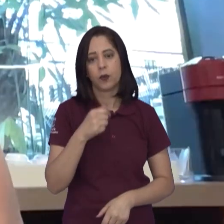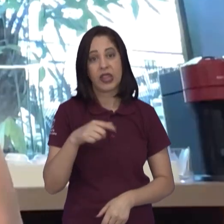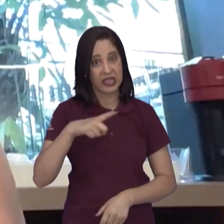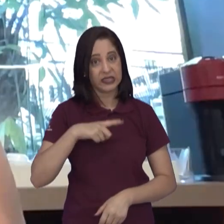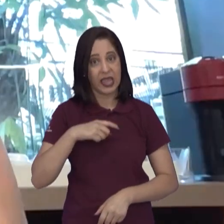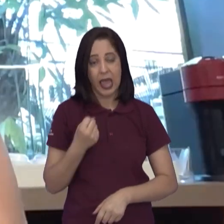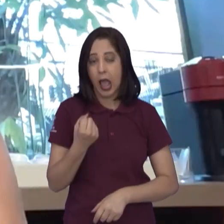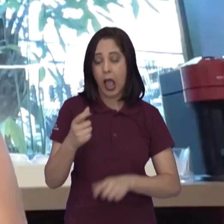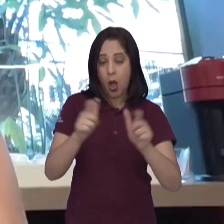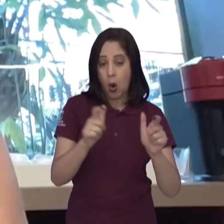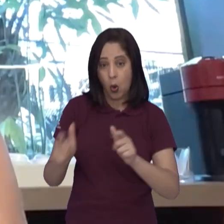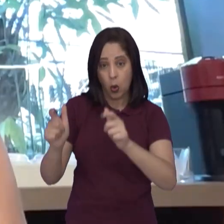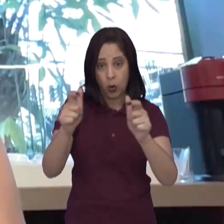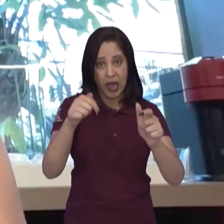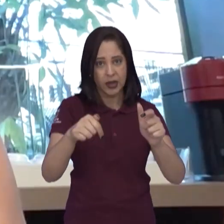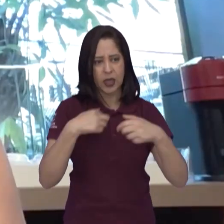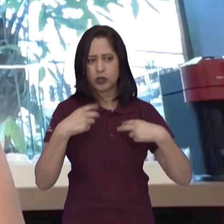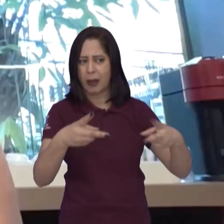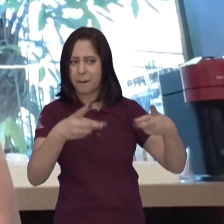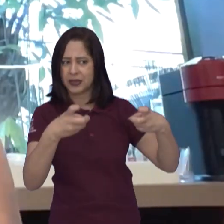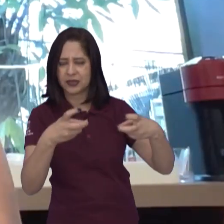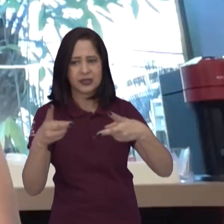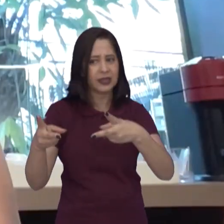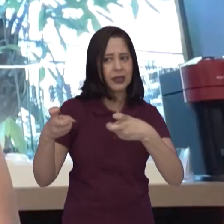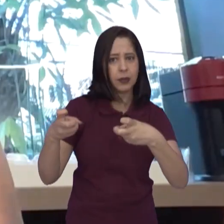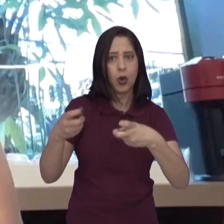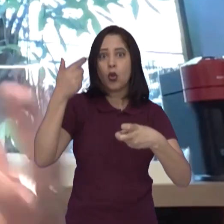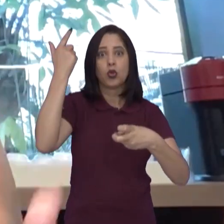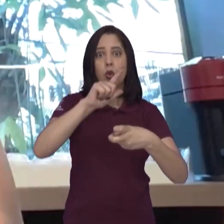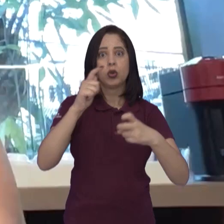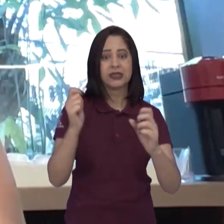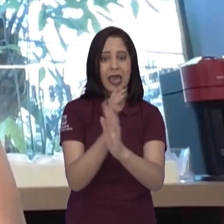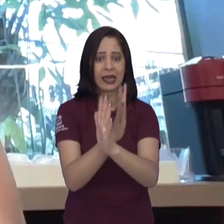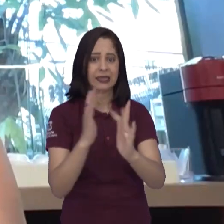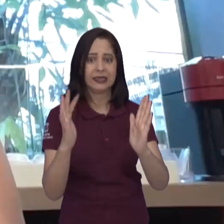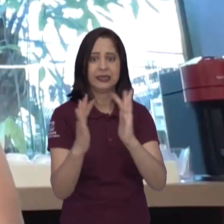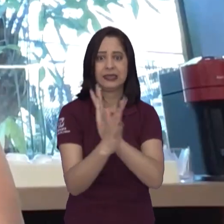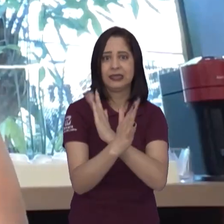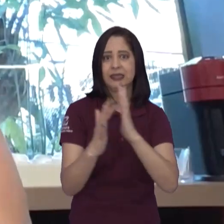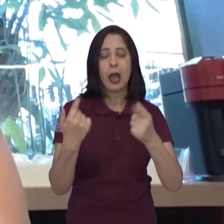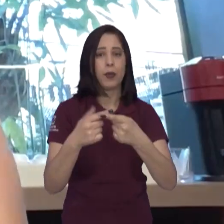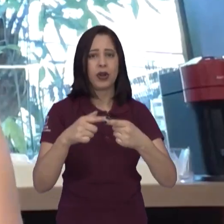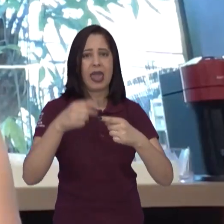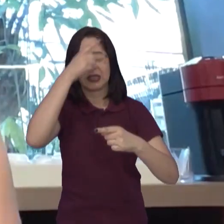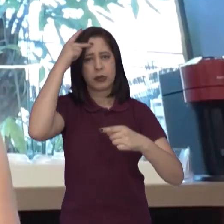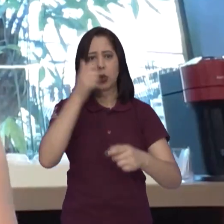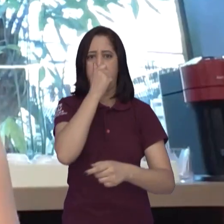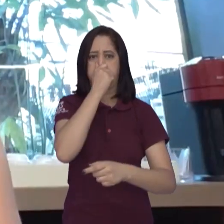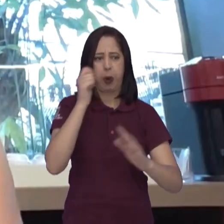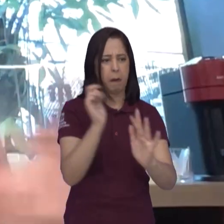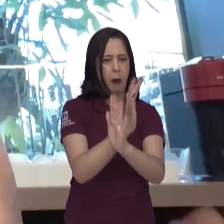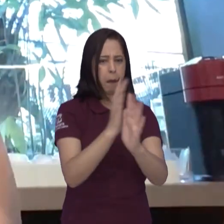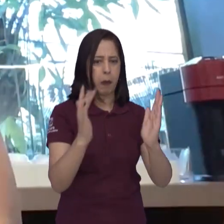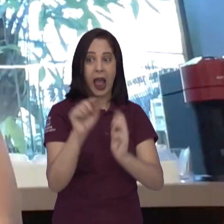São José que já a gente está sentindo já uma dificuldade de locomoção, tamanha quantidade de pessoas, né? Como é o caso, por exemplo, do pessoal que